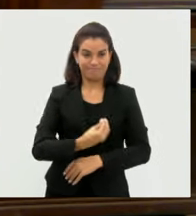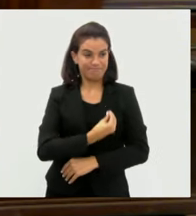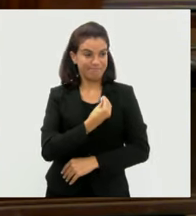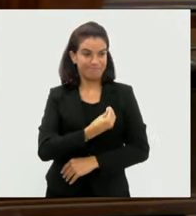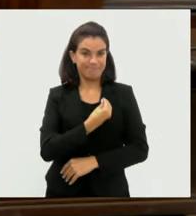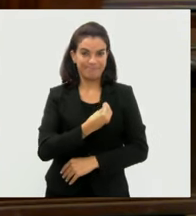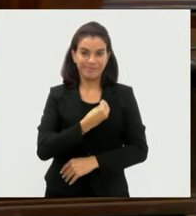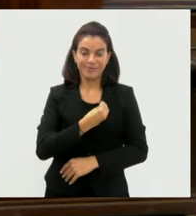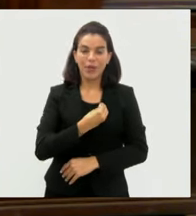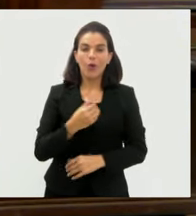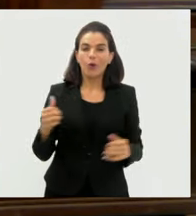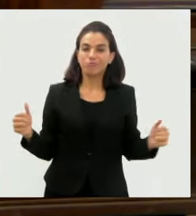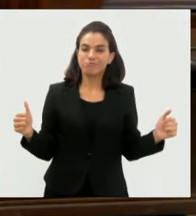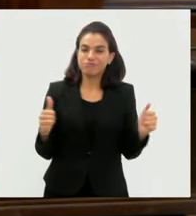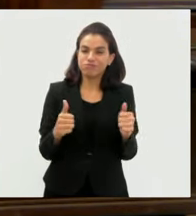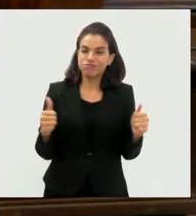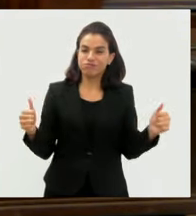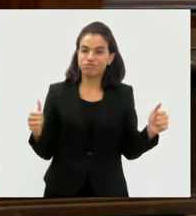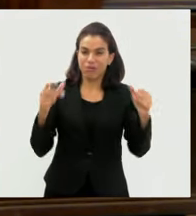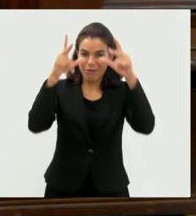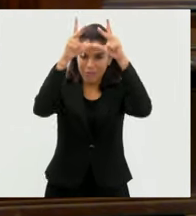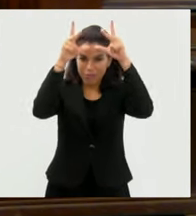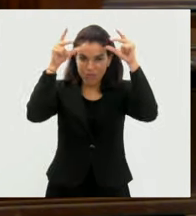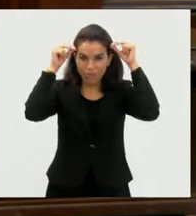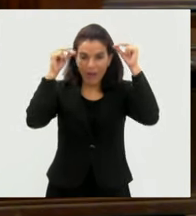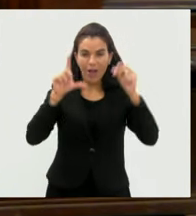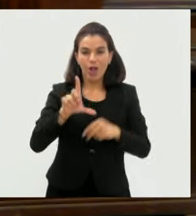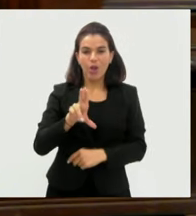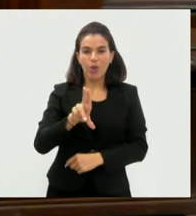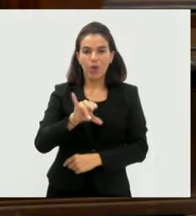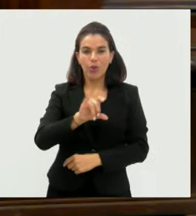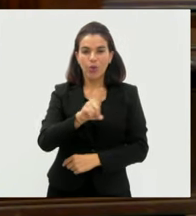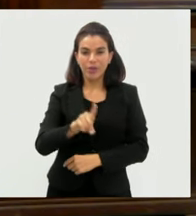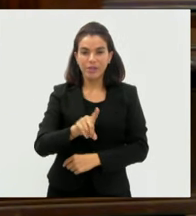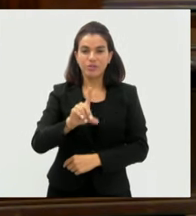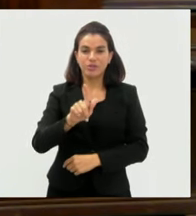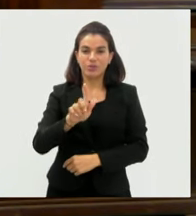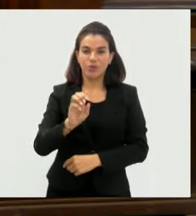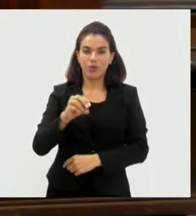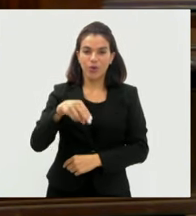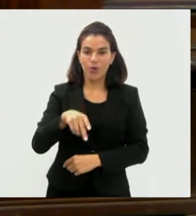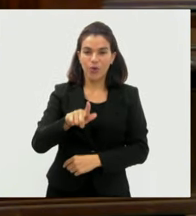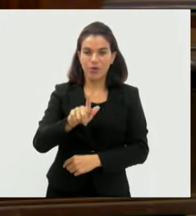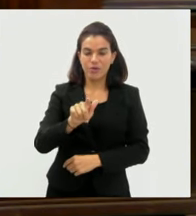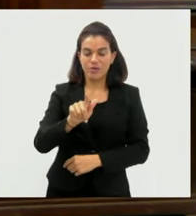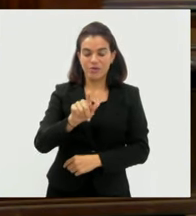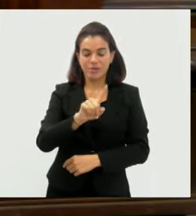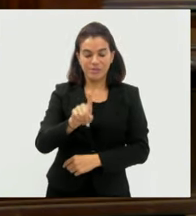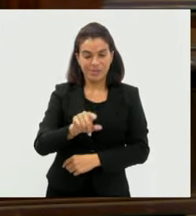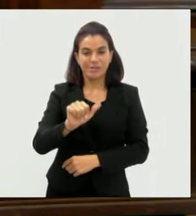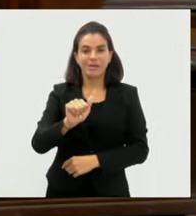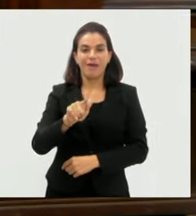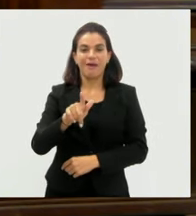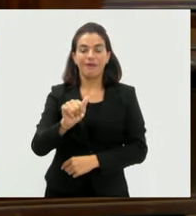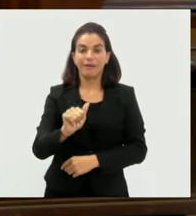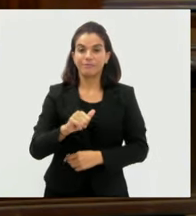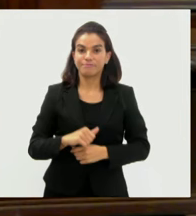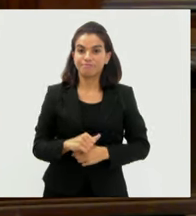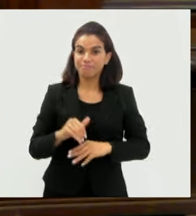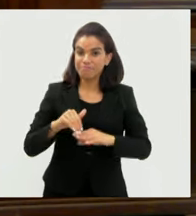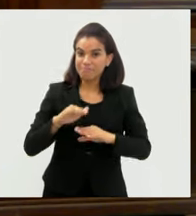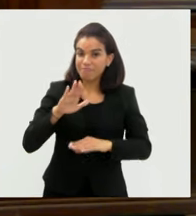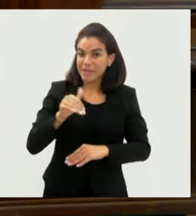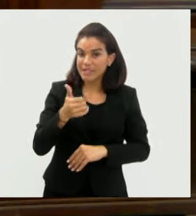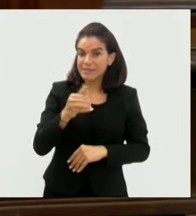saudoso Luiz Gonzaga, o rei do Baião, e que após mais de 10 anos sem poder ser feito o